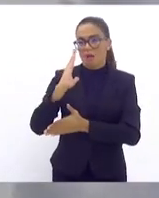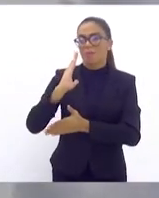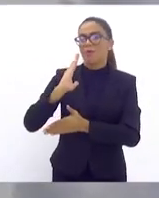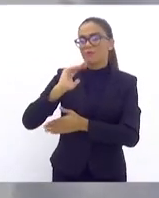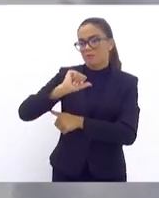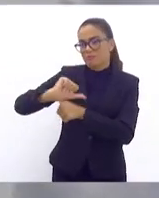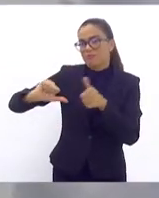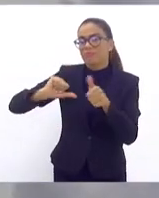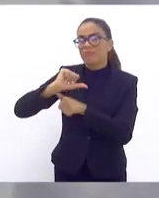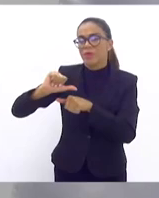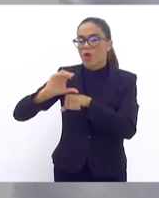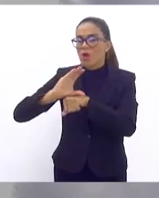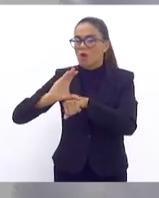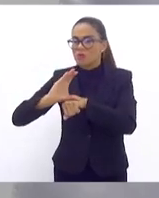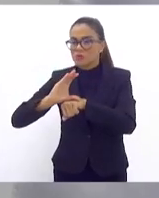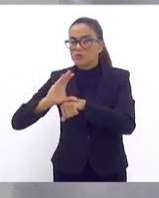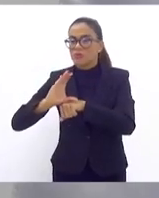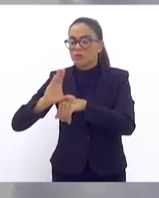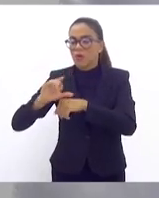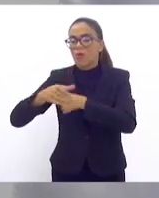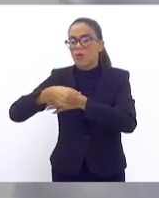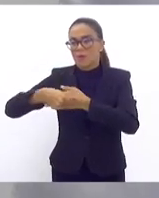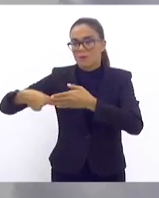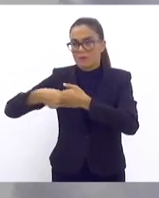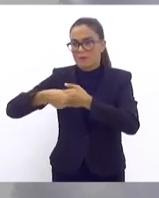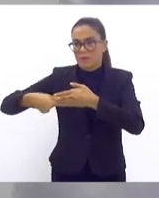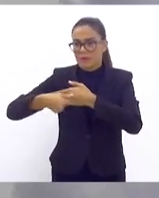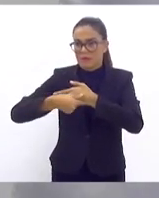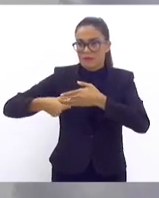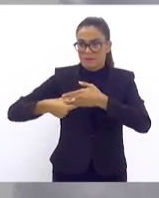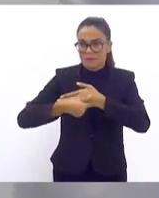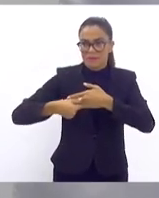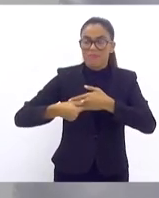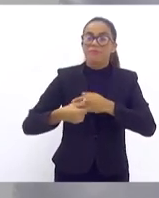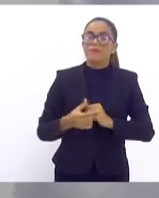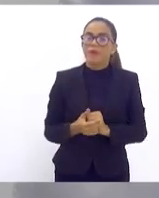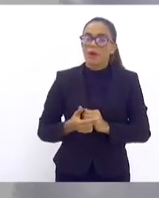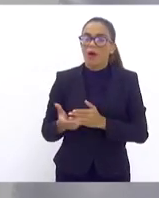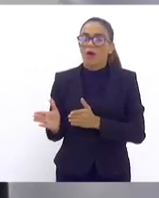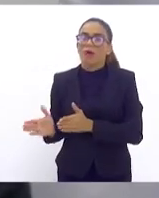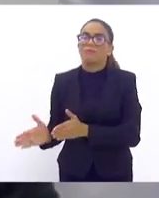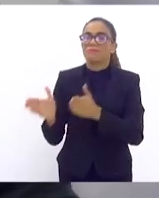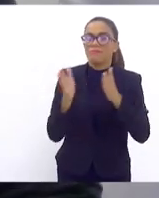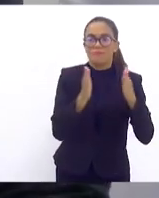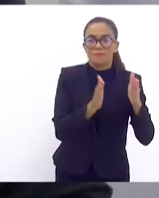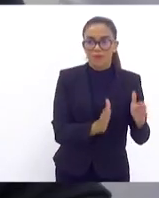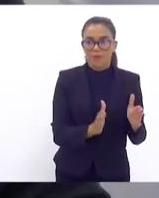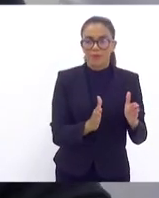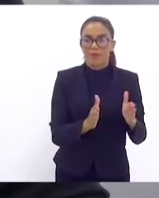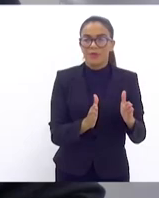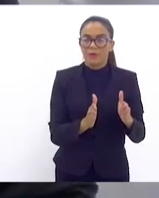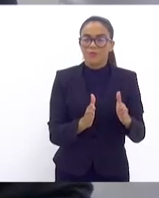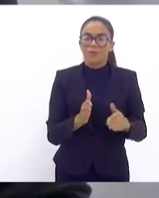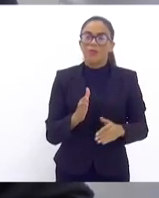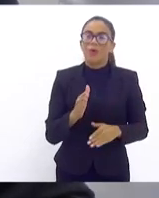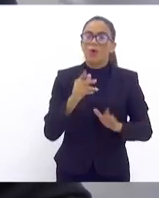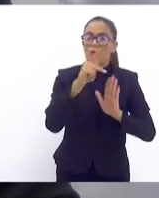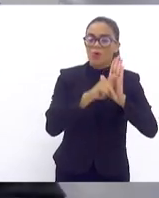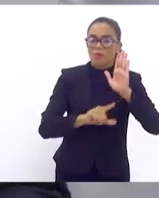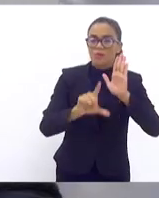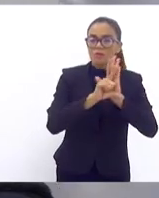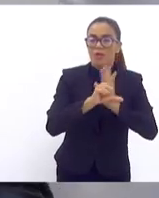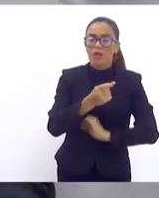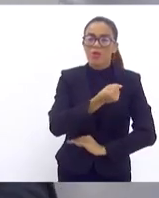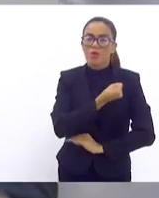retificado, constitucionalidade com emendas. Passamos, então, ao projeto número 3 da